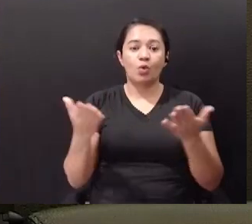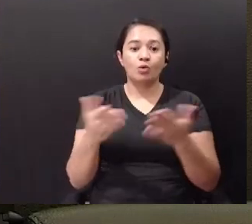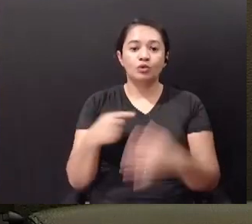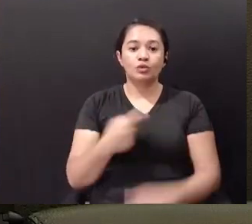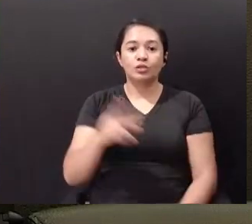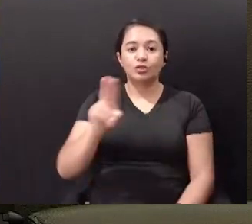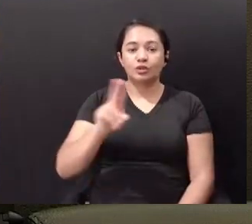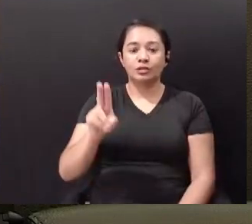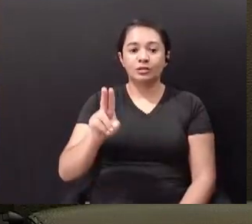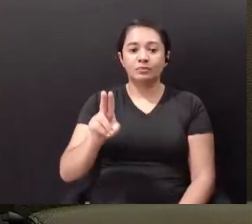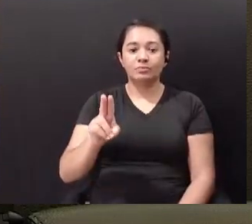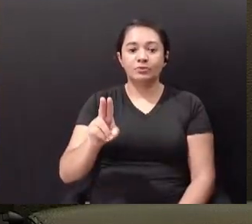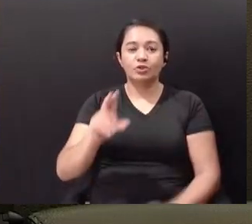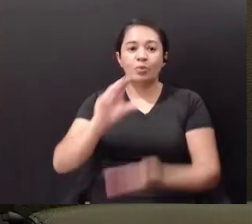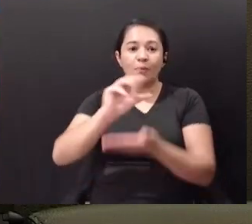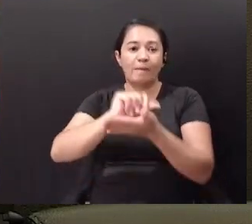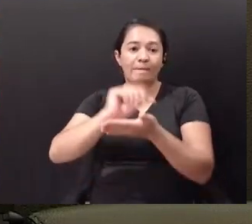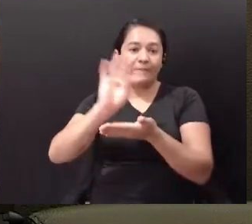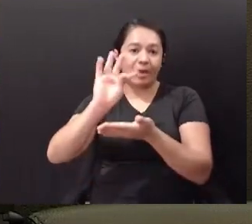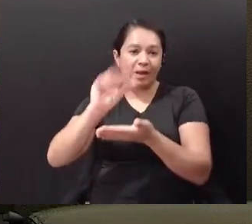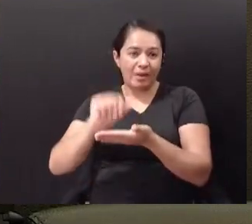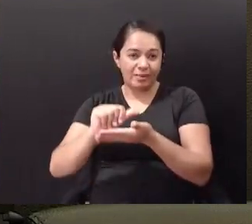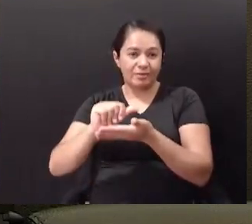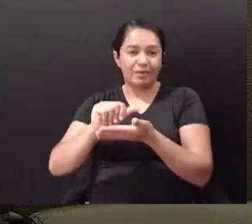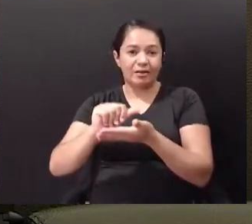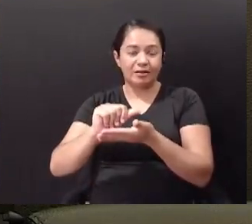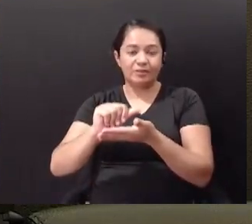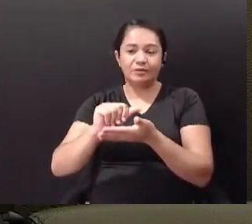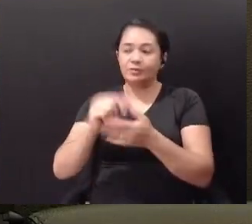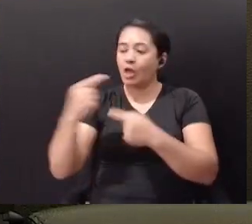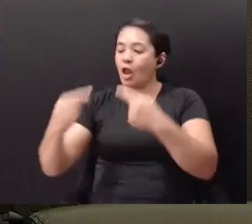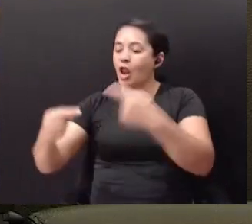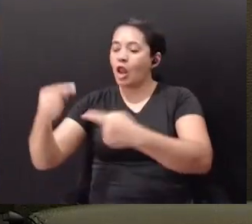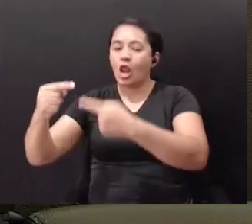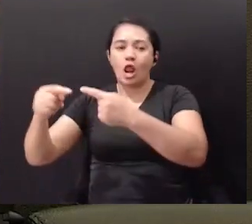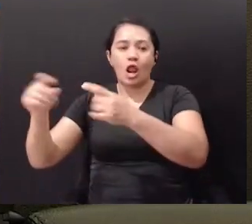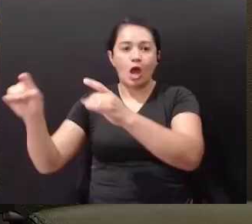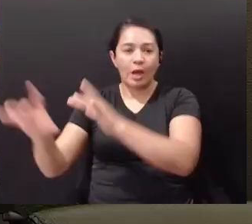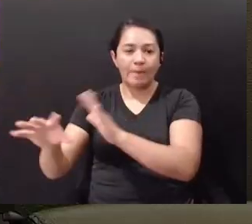né, registrando o que foi discutido em uma sessão da